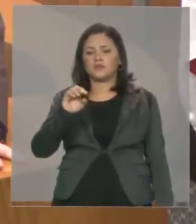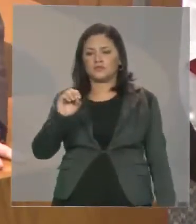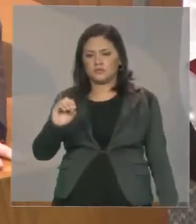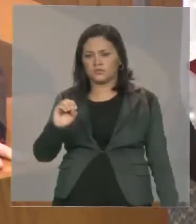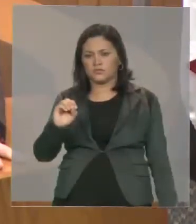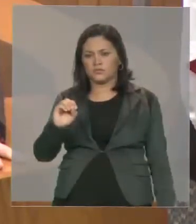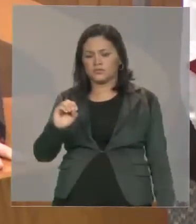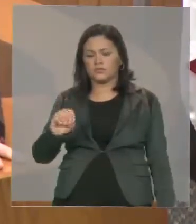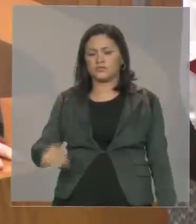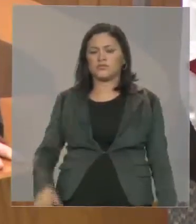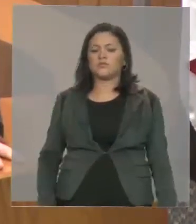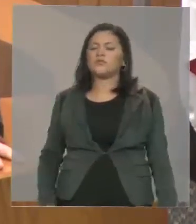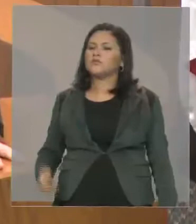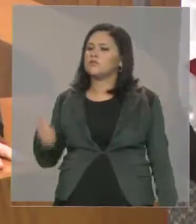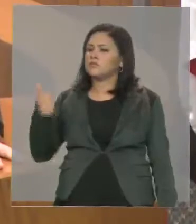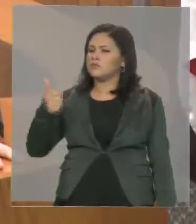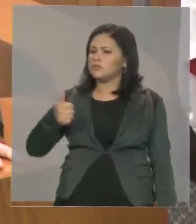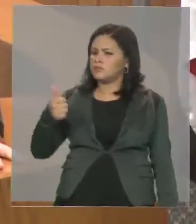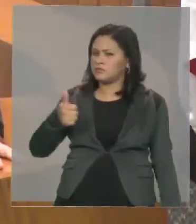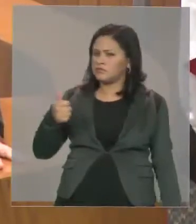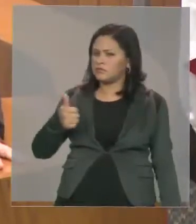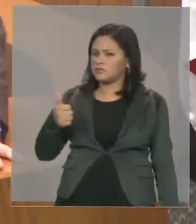medida tomada, senhor presidente,